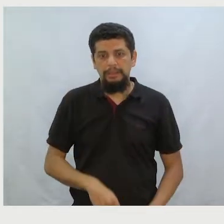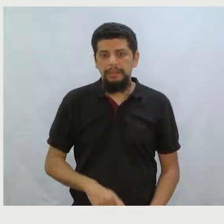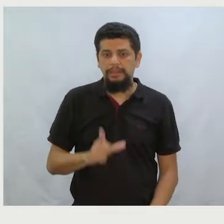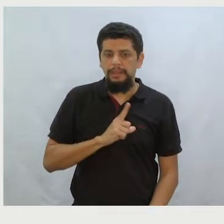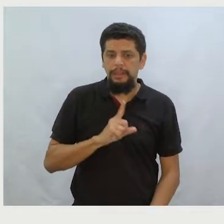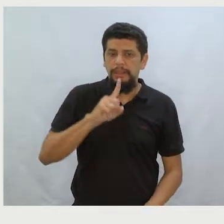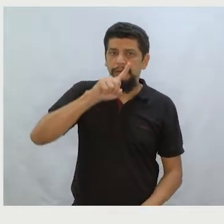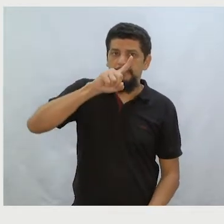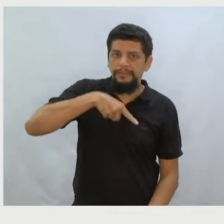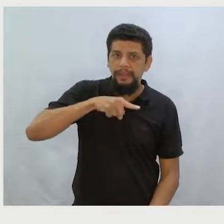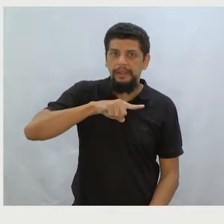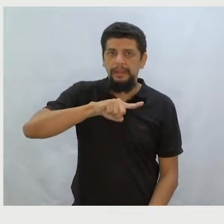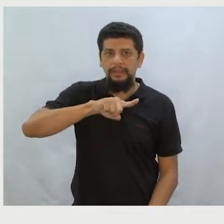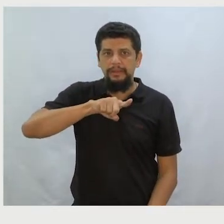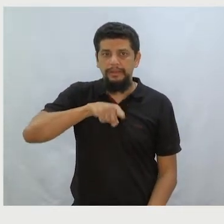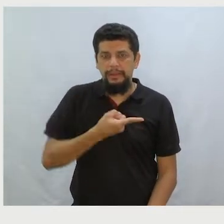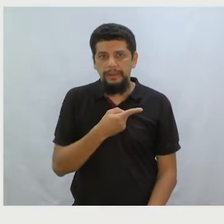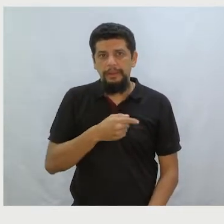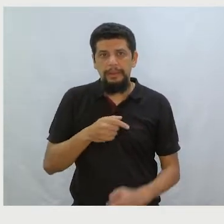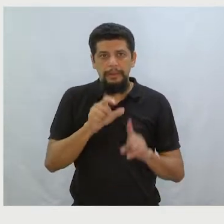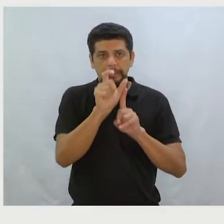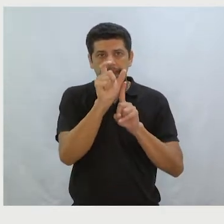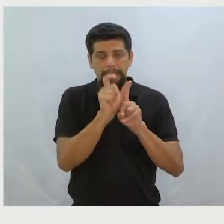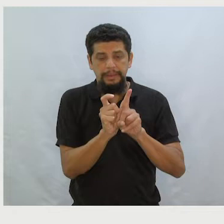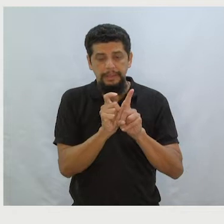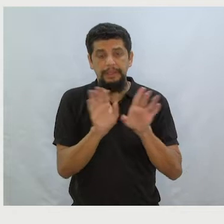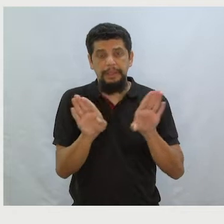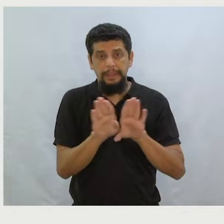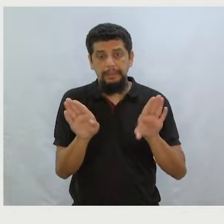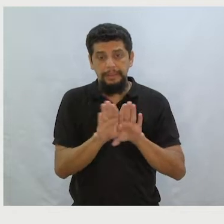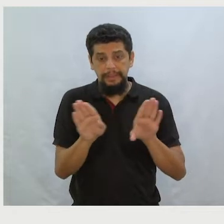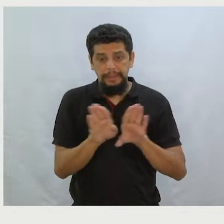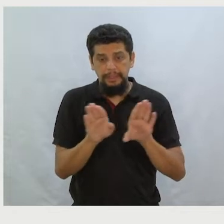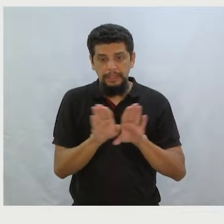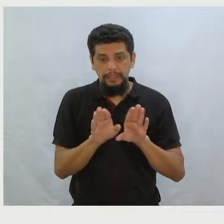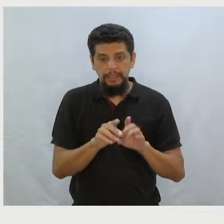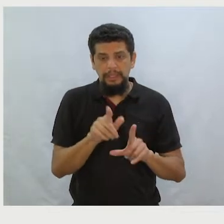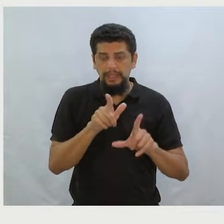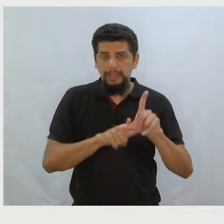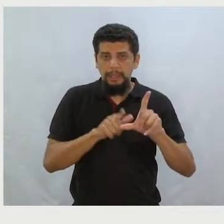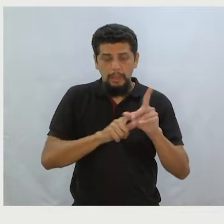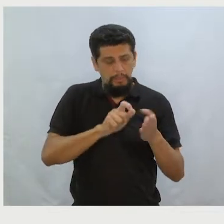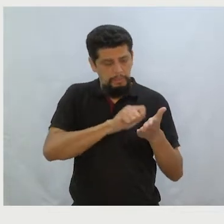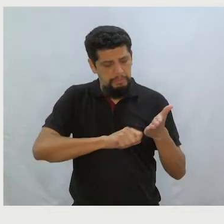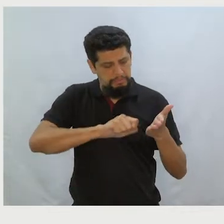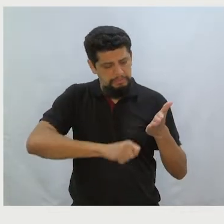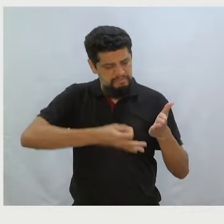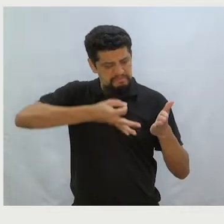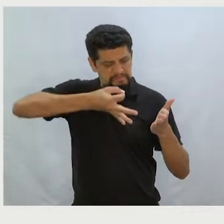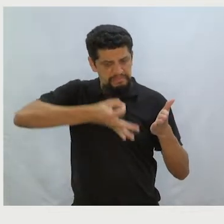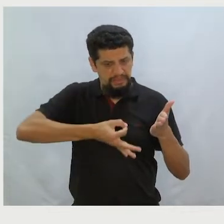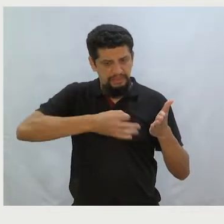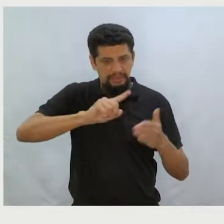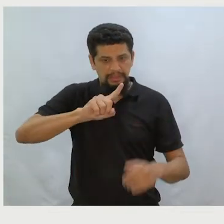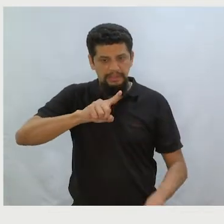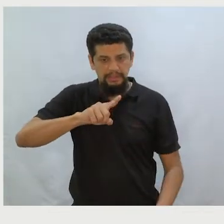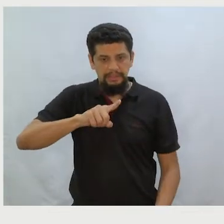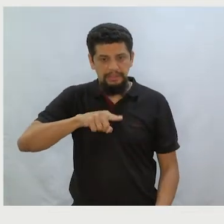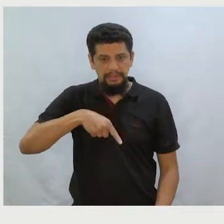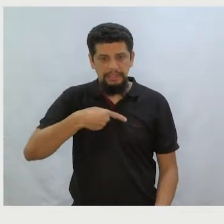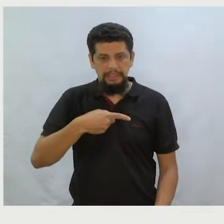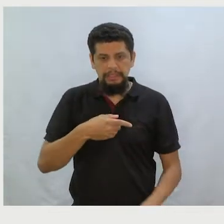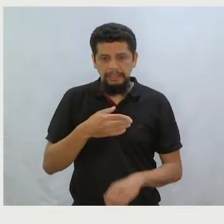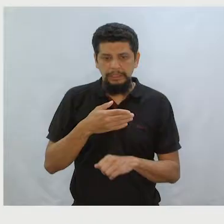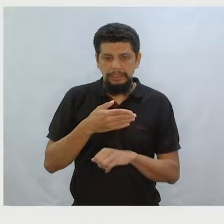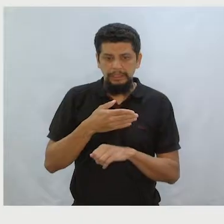acentos vírgulas parágrafos E ainda por cima com a letra legível depois de